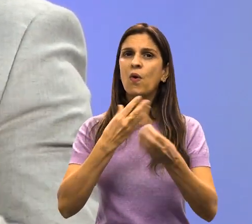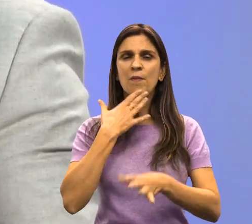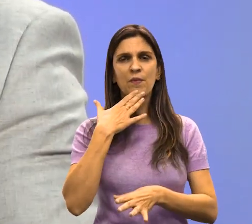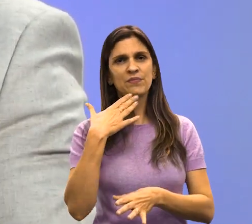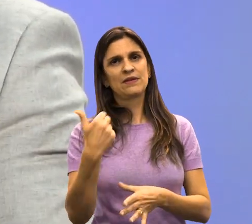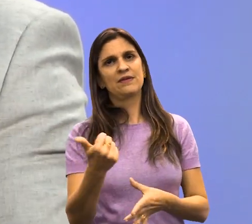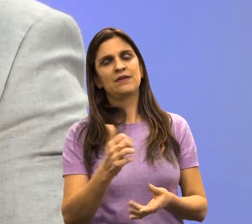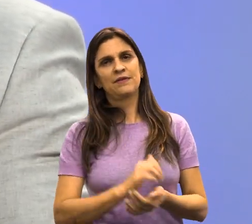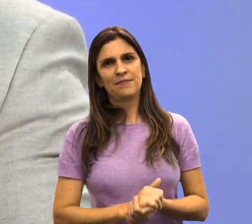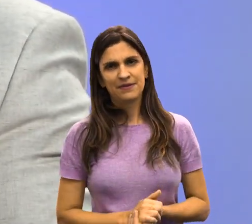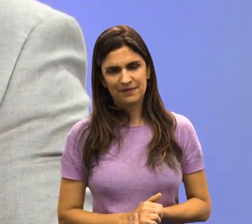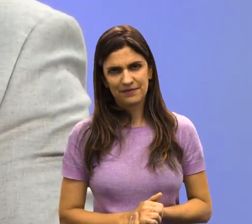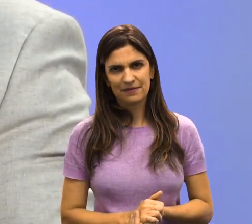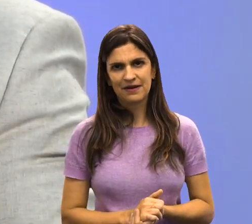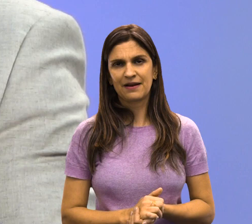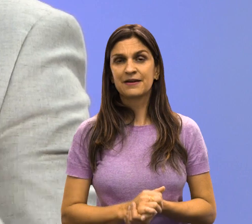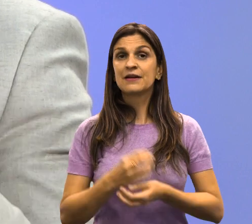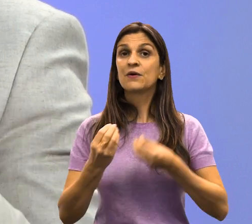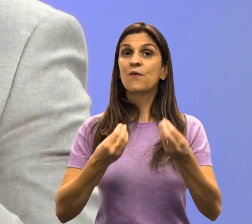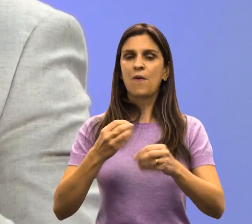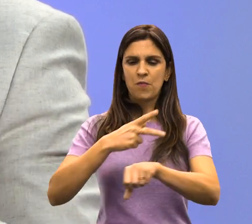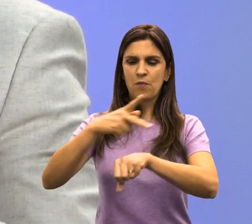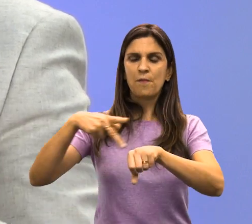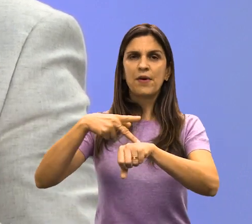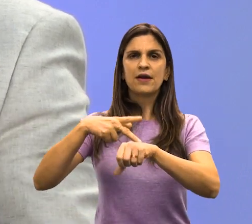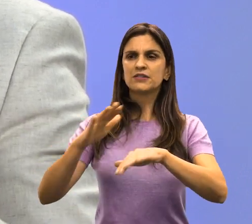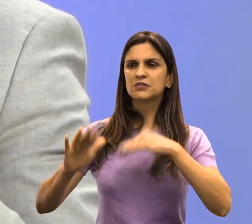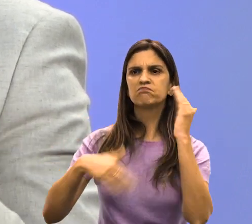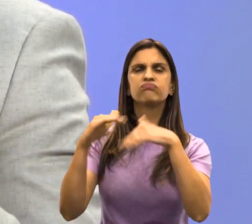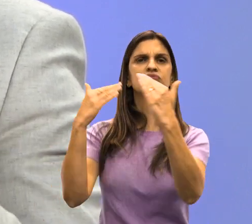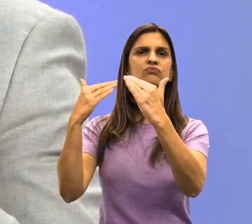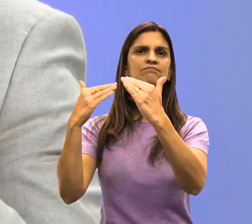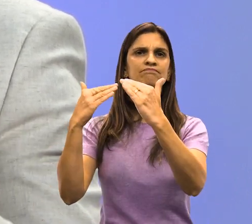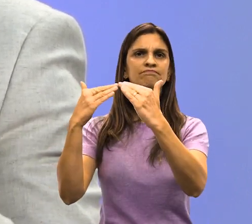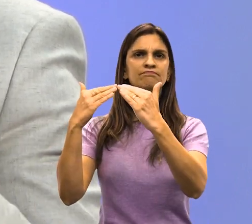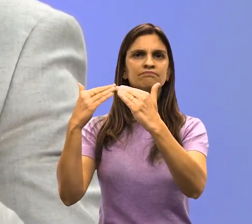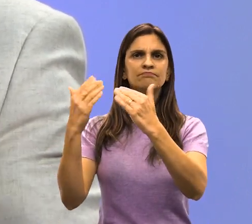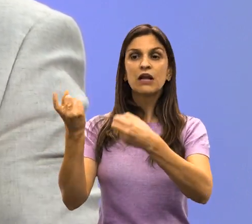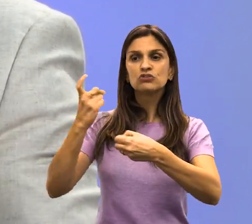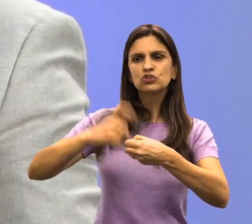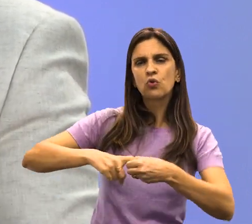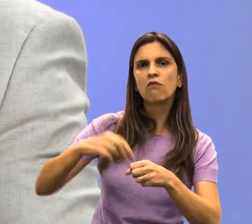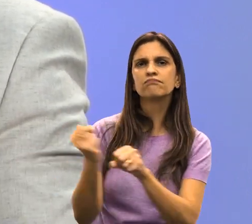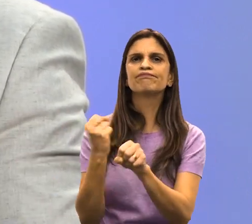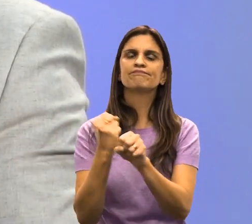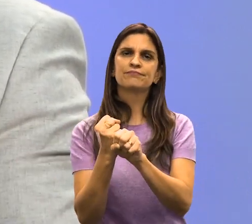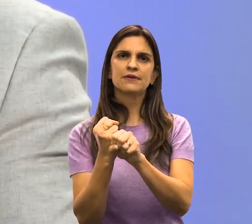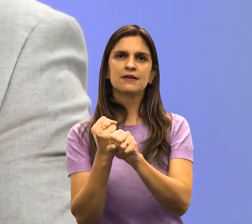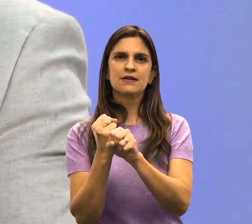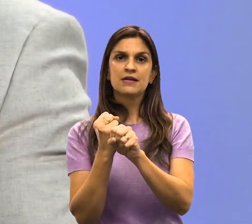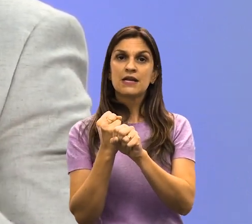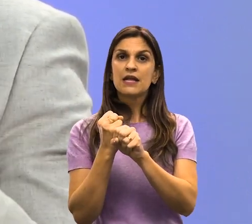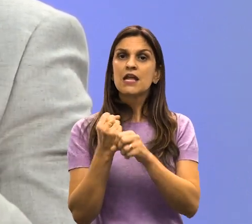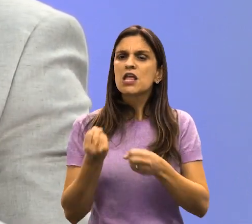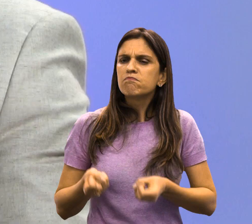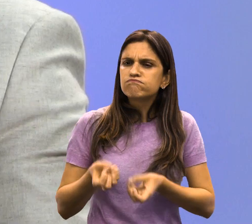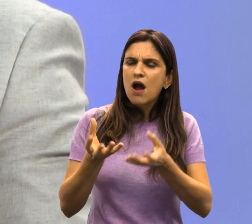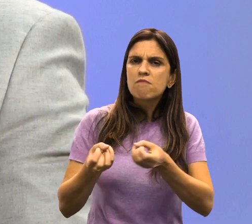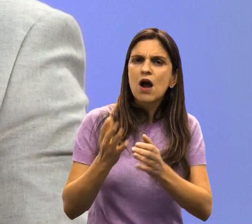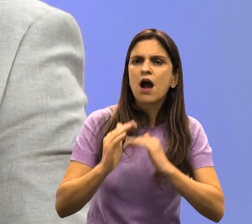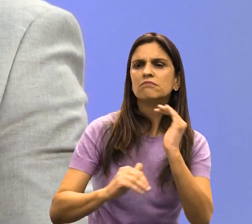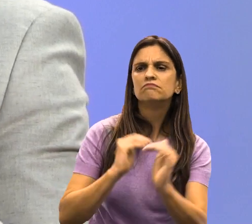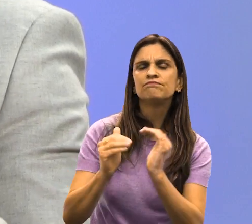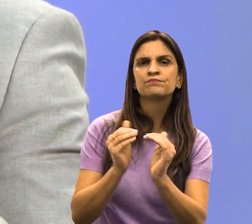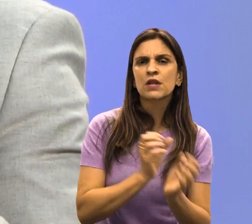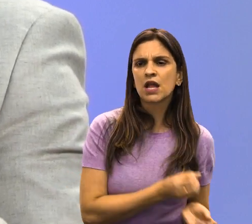e desenvolver seus países foi investindo maciçamente em educação. Porque a